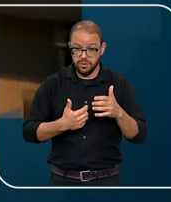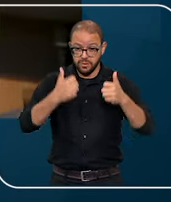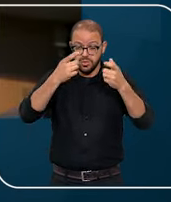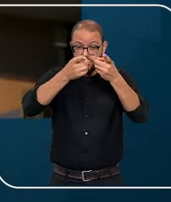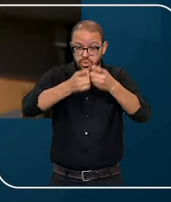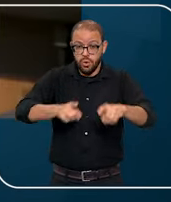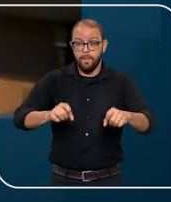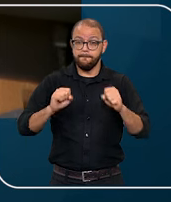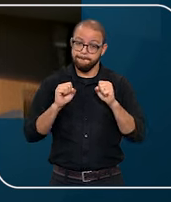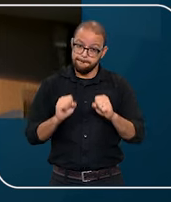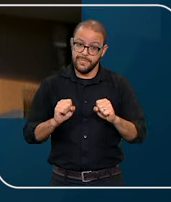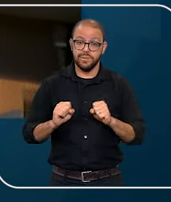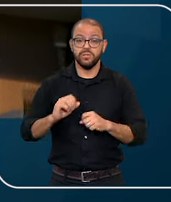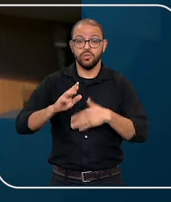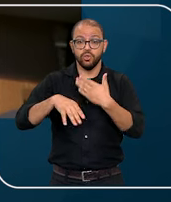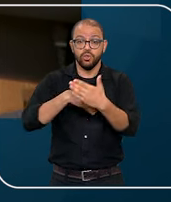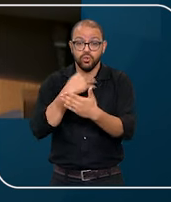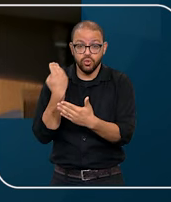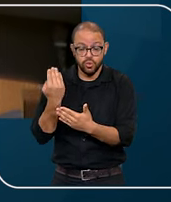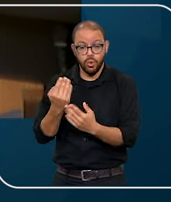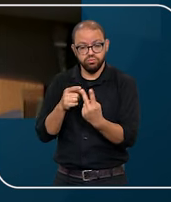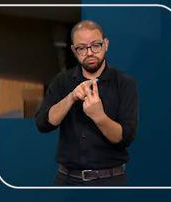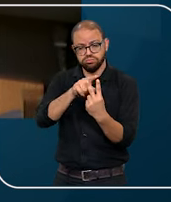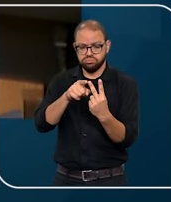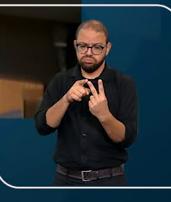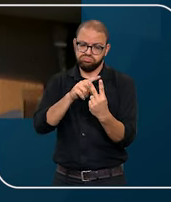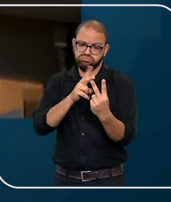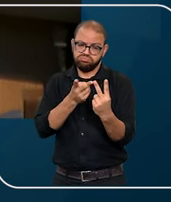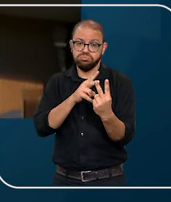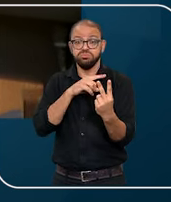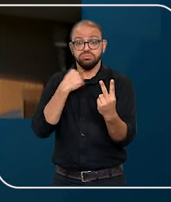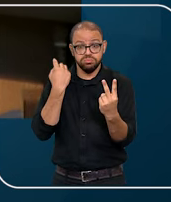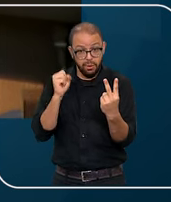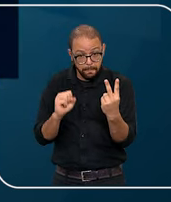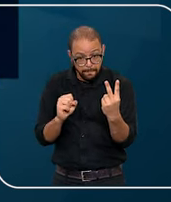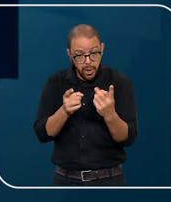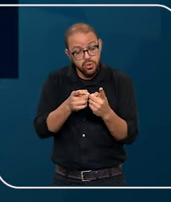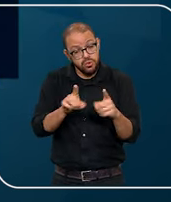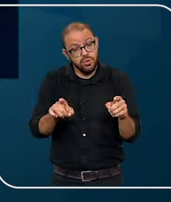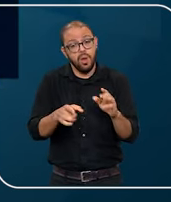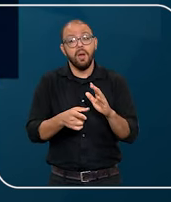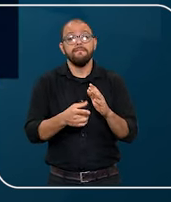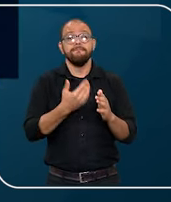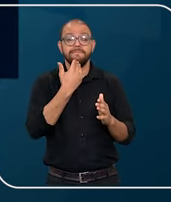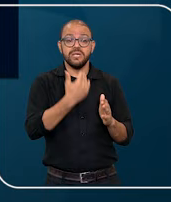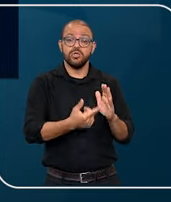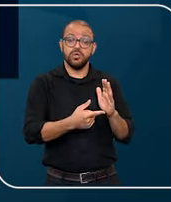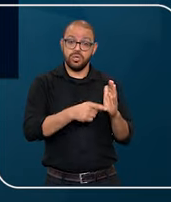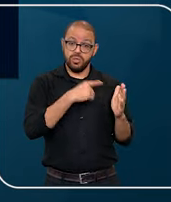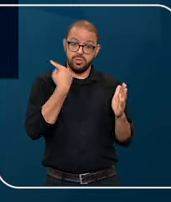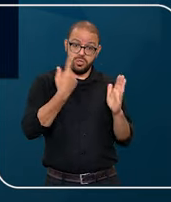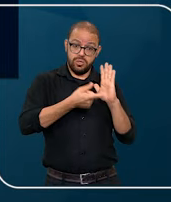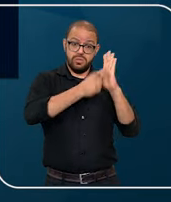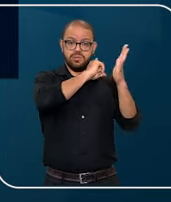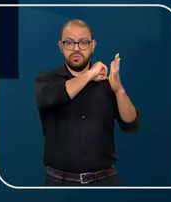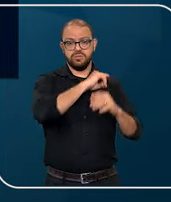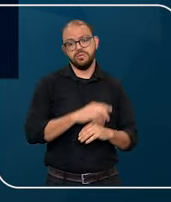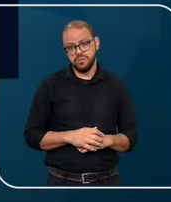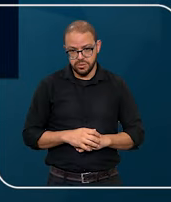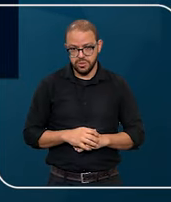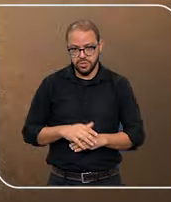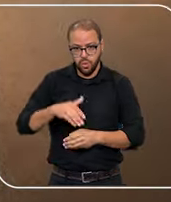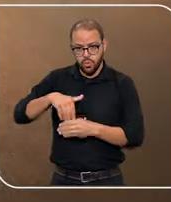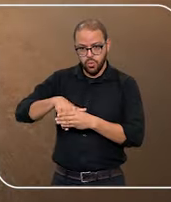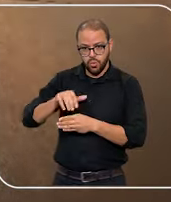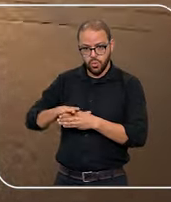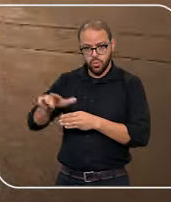afirmou que o divórcio pode ser reconhecido mesmo após a morte de uma das partes do casal, desde que o pedido tenha sido feito antes do